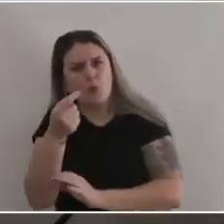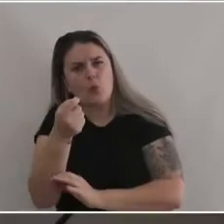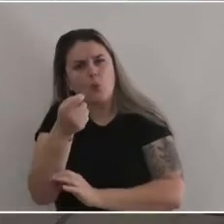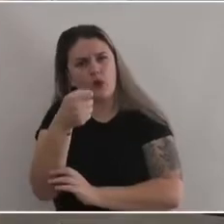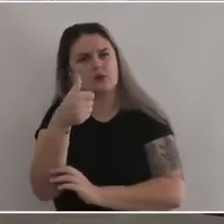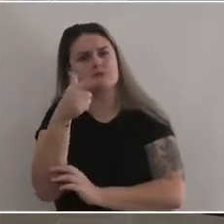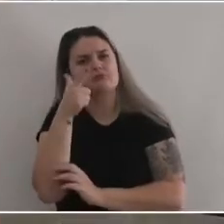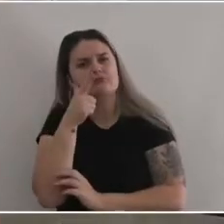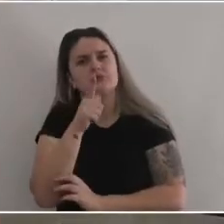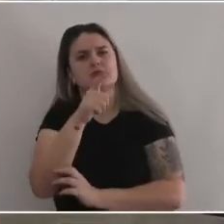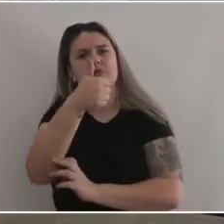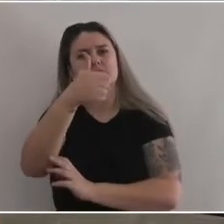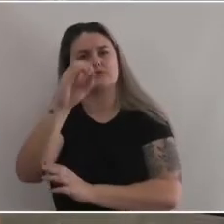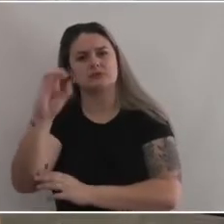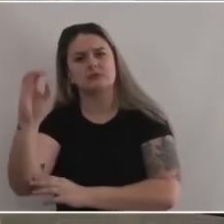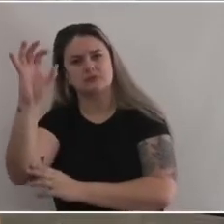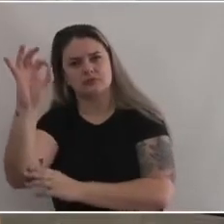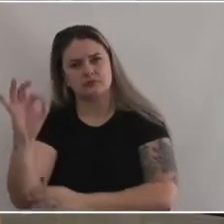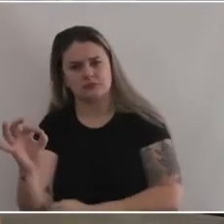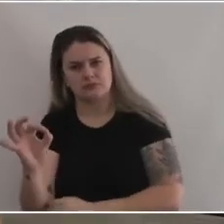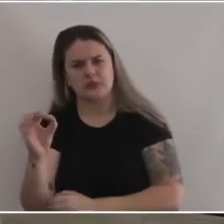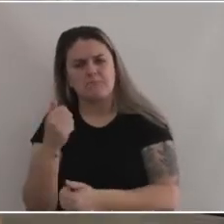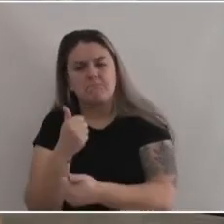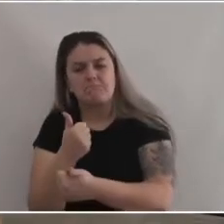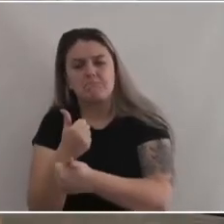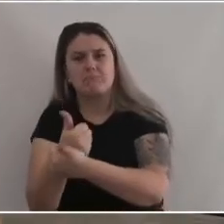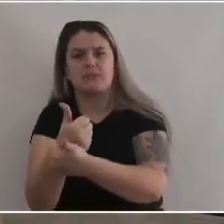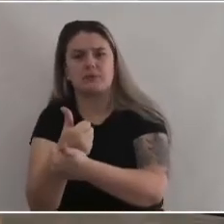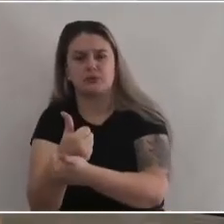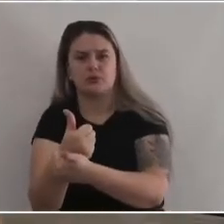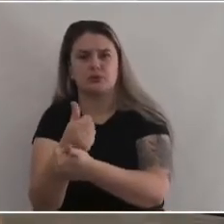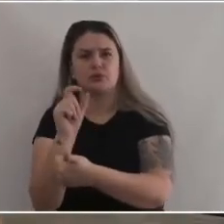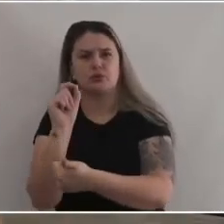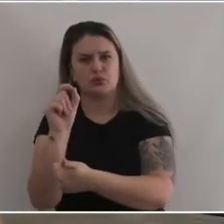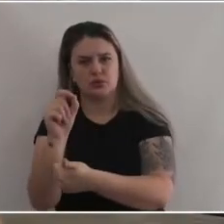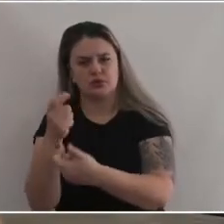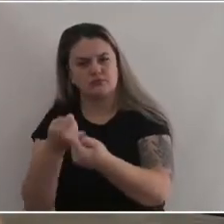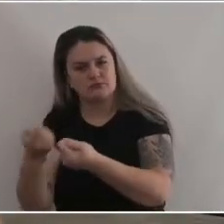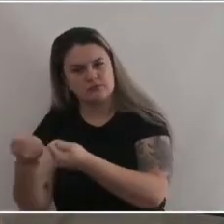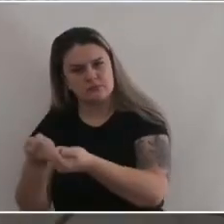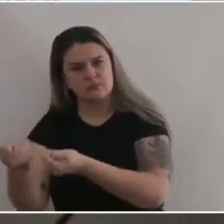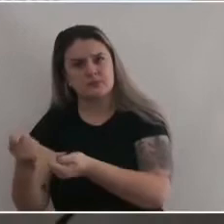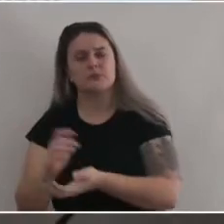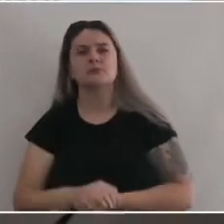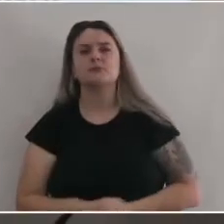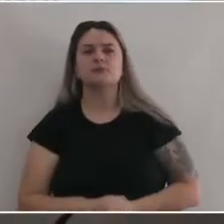atingindo seus 100%, muito próximo do que foi orçado, né?